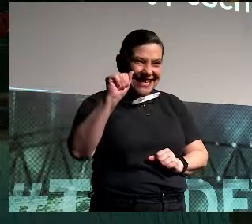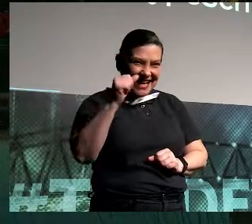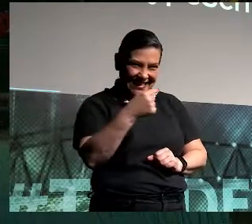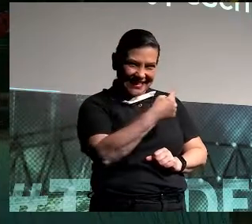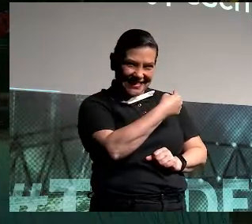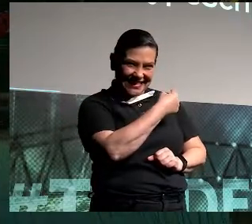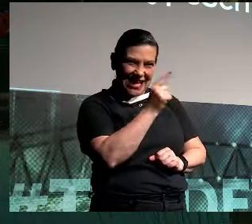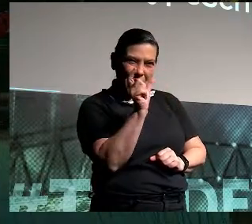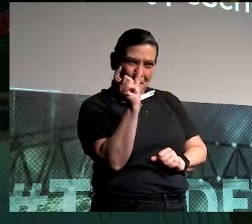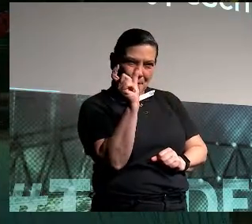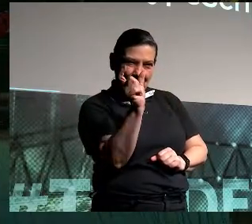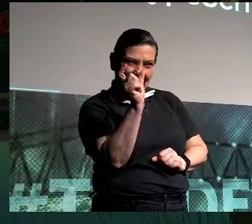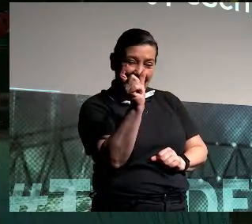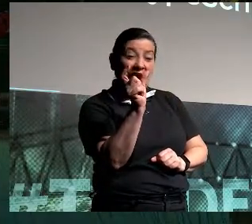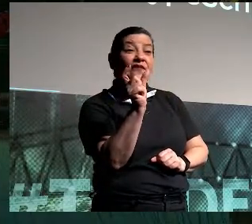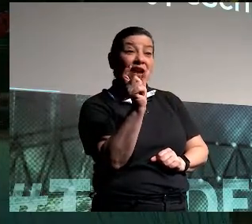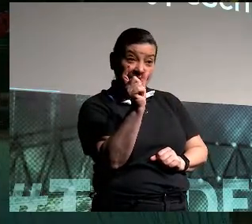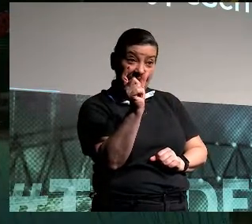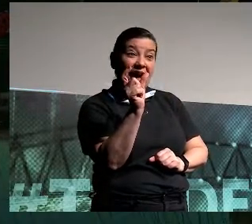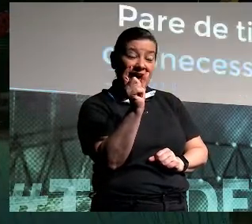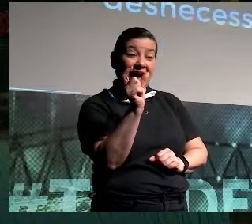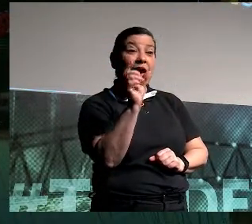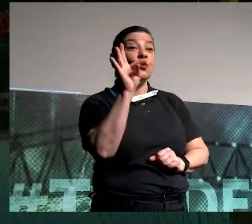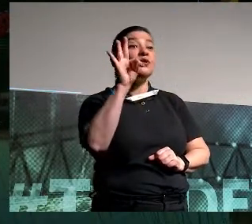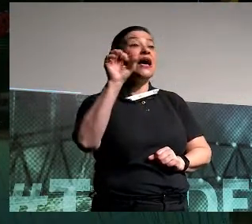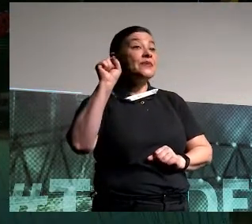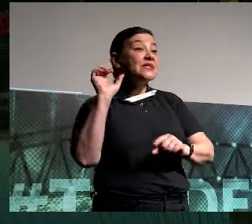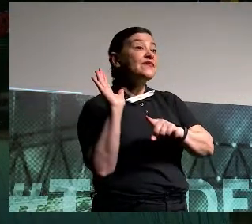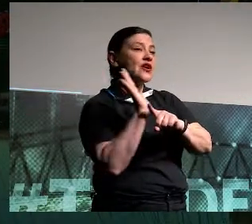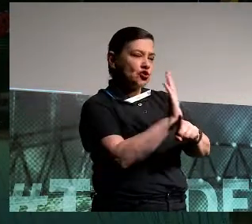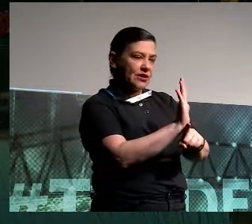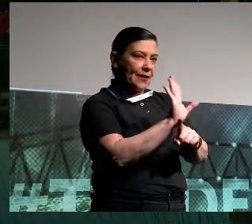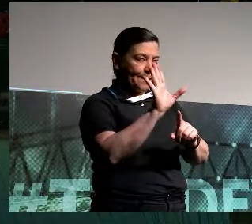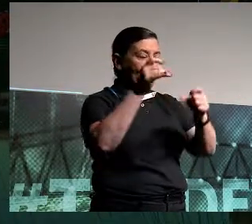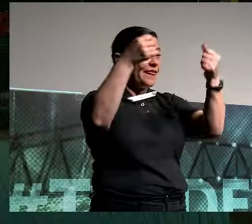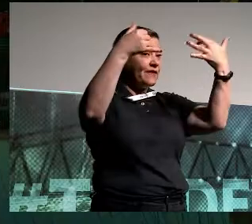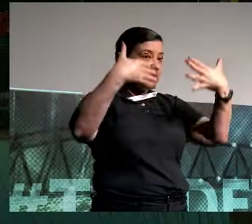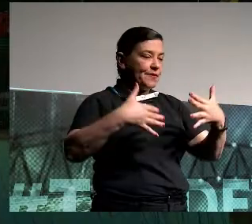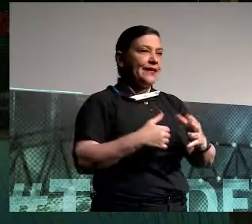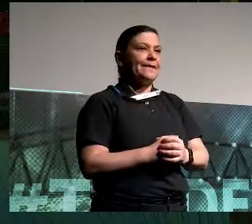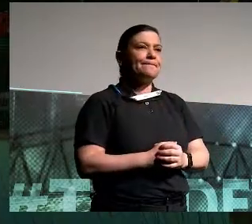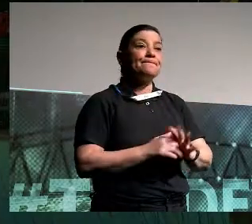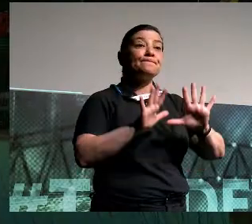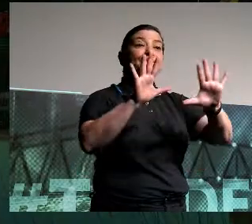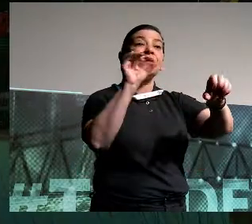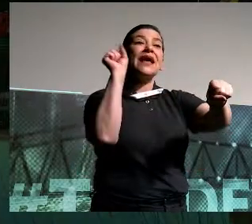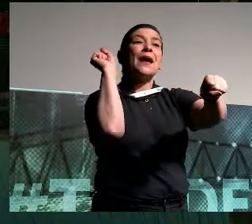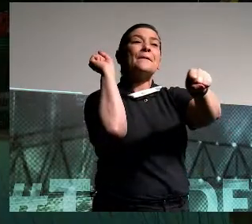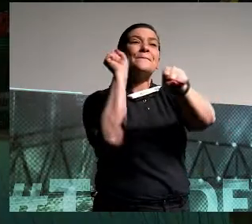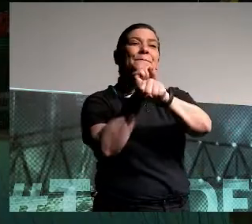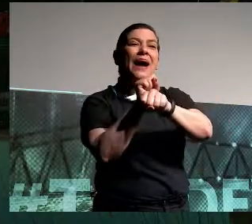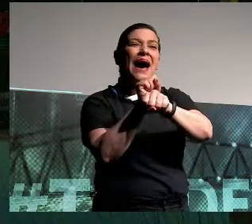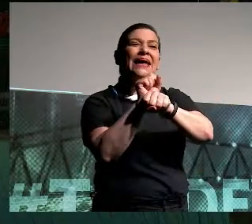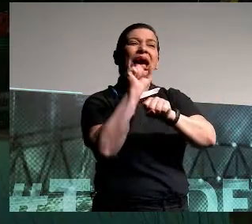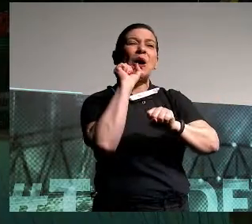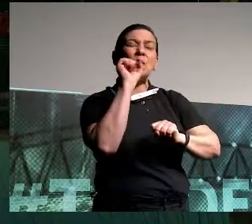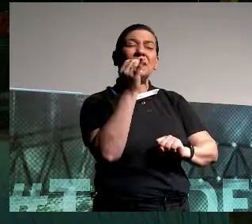que o TypeScript tem para oferecer para a gente. Então, a primeira coisa que eu digo para vocês é, parem de tipar